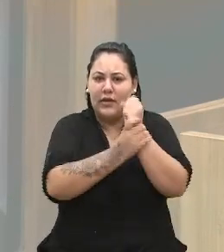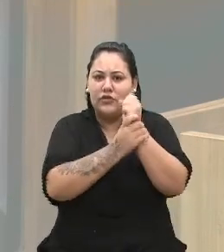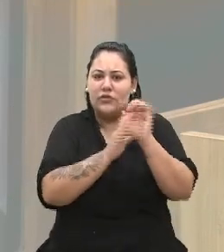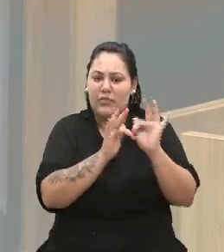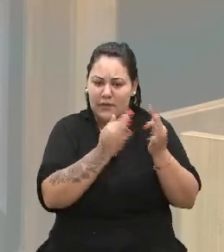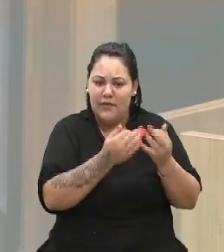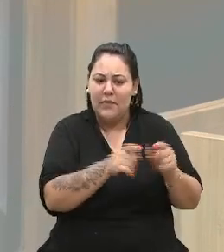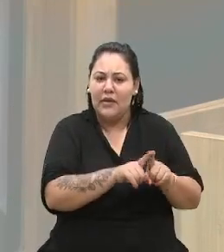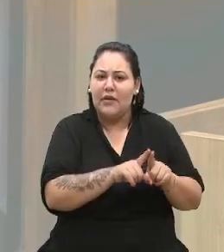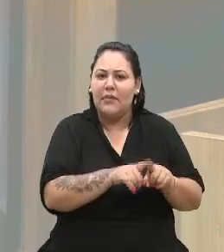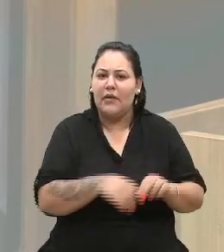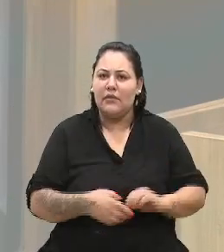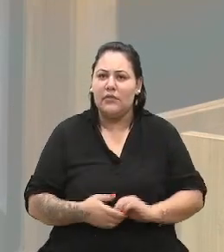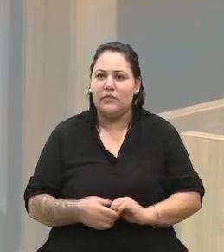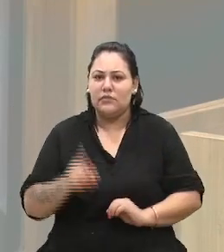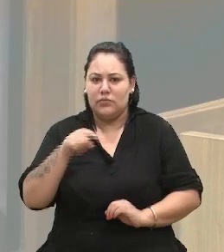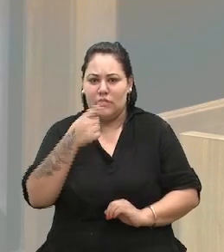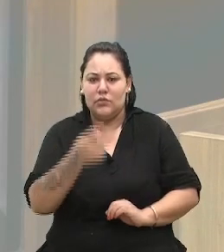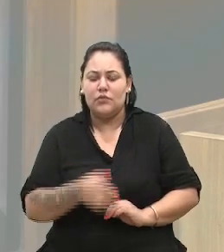família. Próximo.